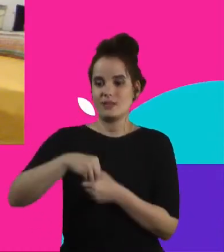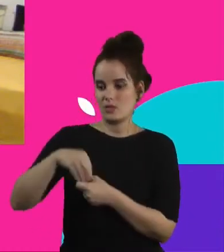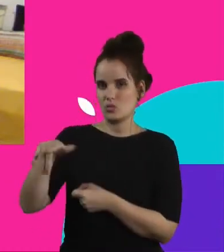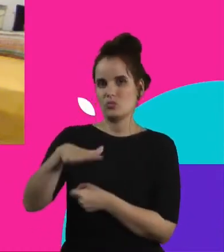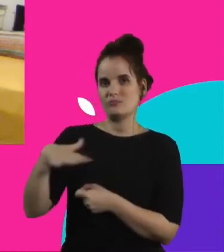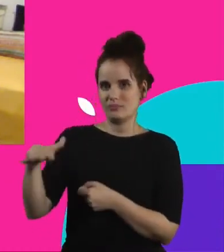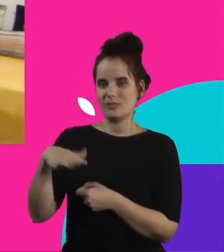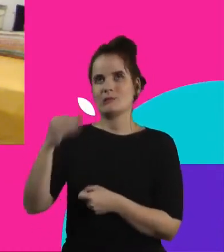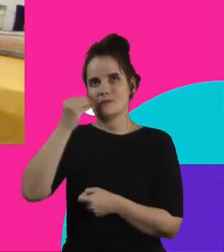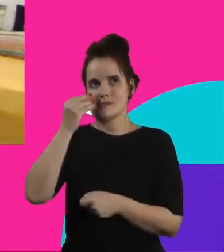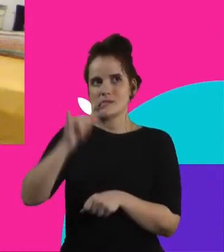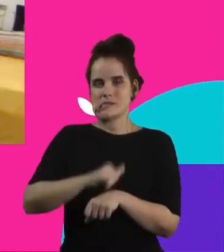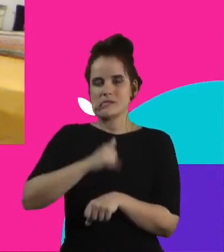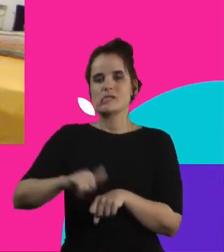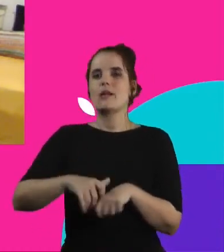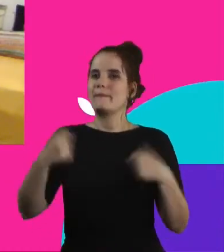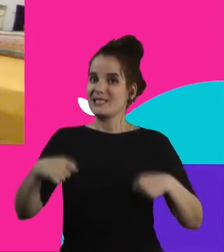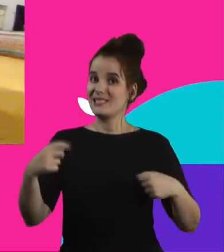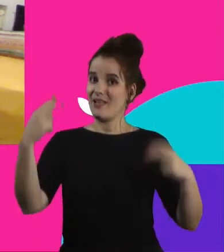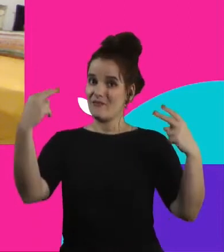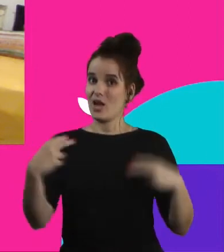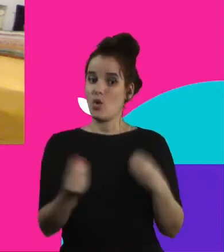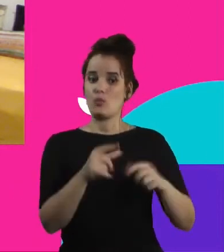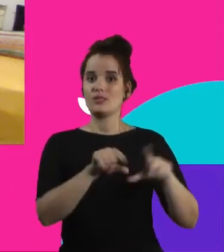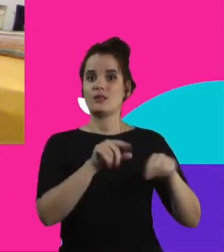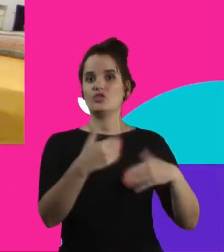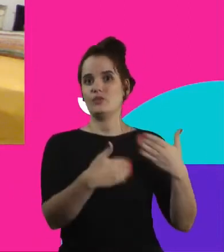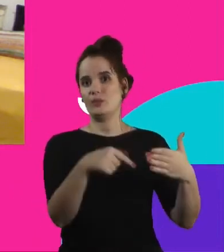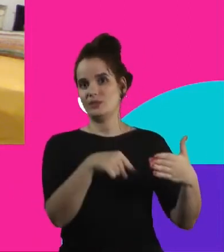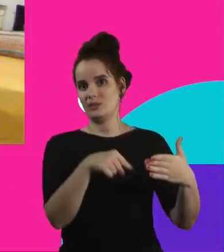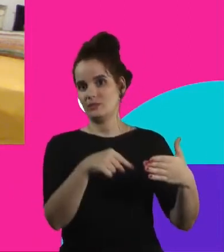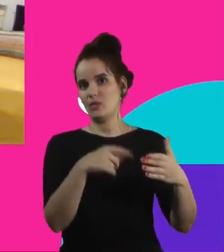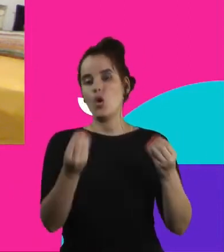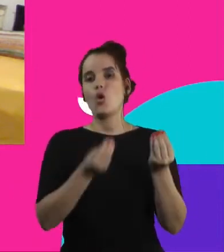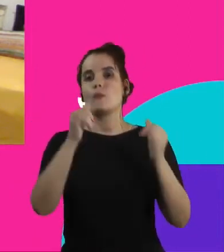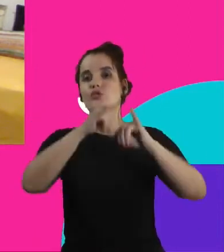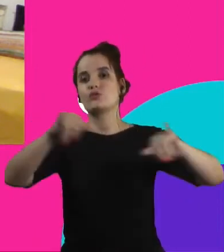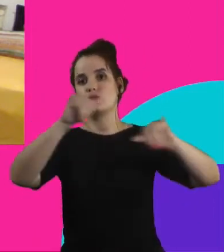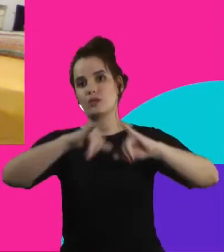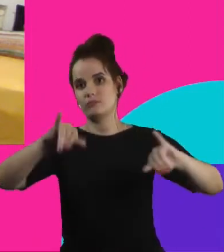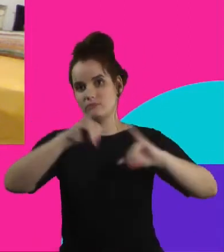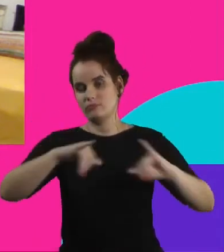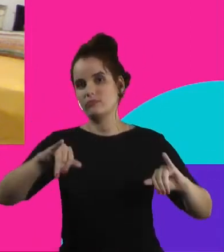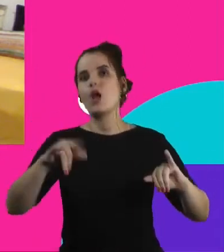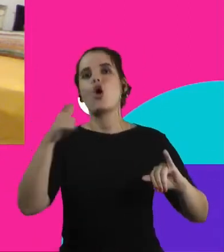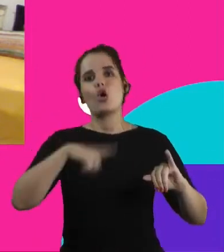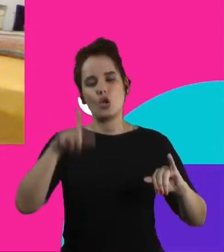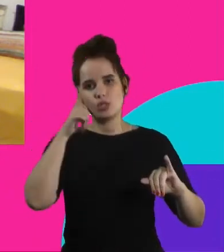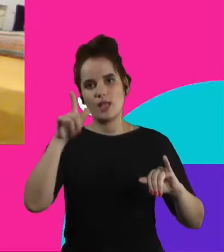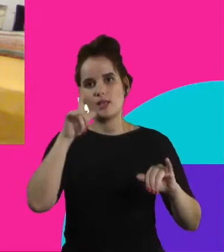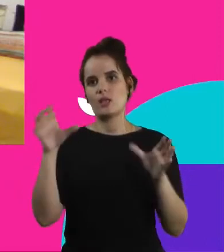aí a gente teve que fazer esse exercício de verificar os nossos processos seletivos, como a gente divulgava, para que a gente pudesse ter turmas